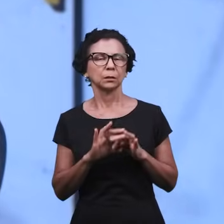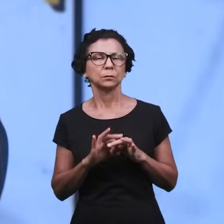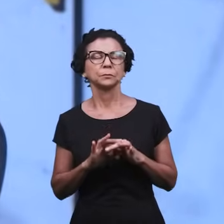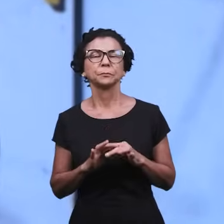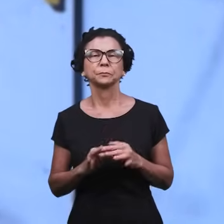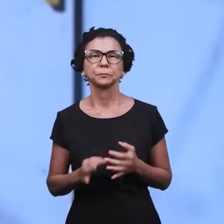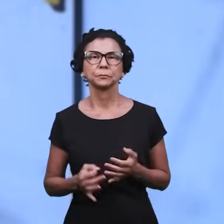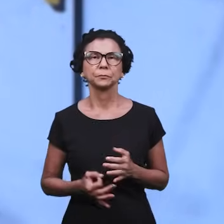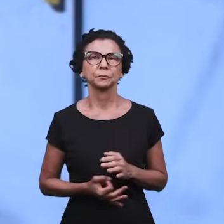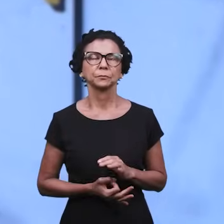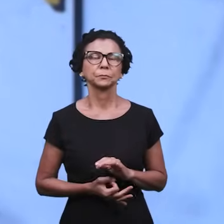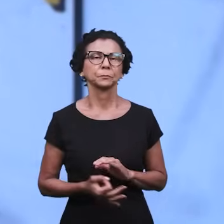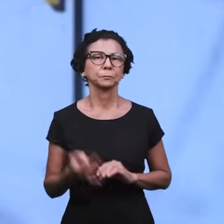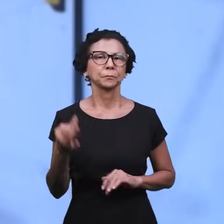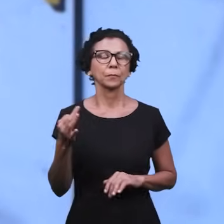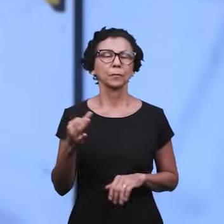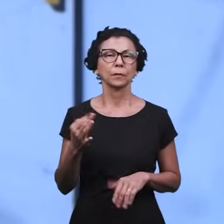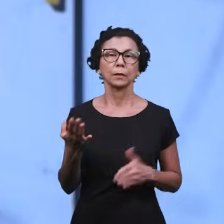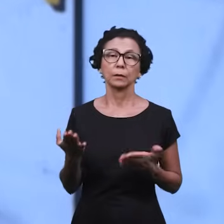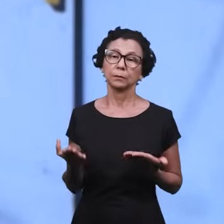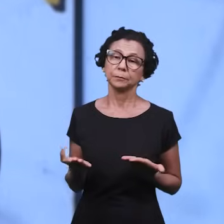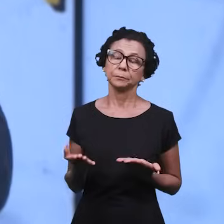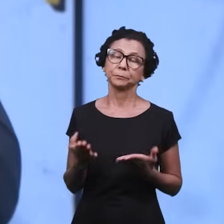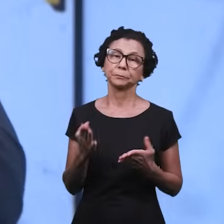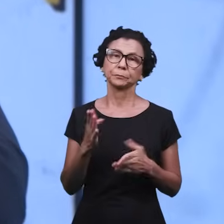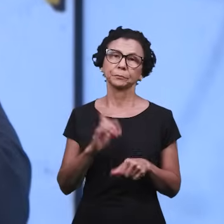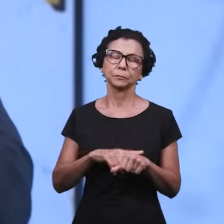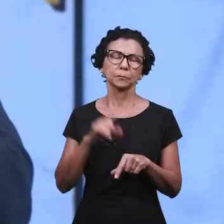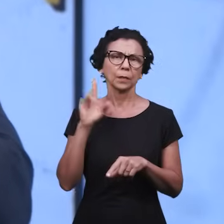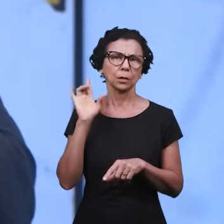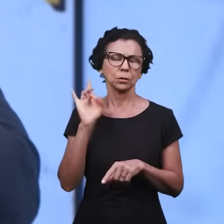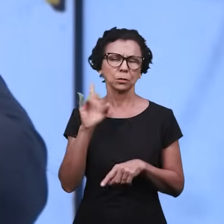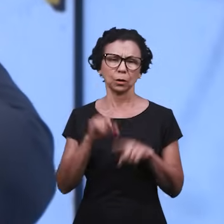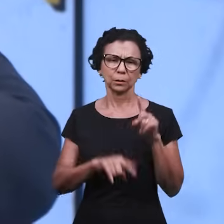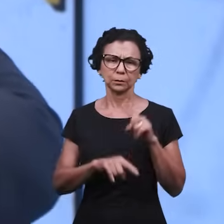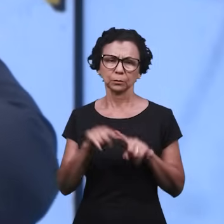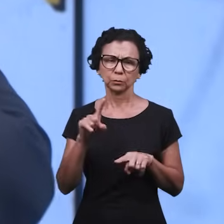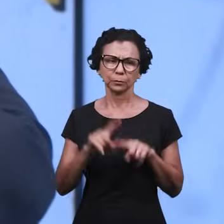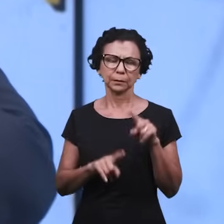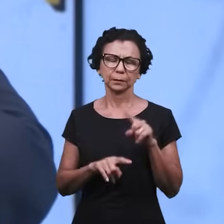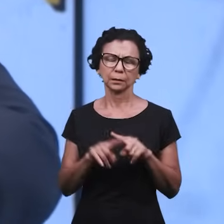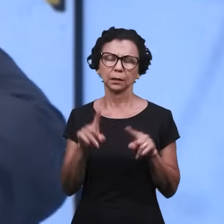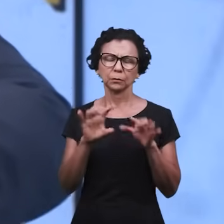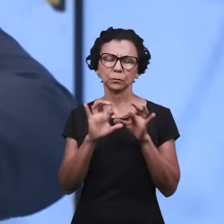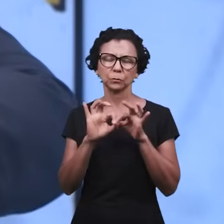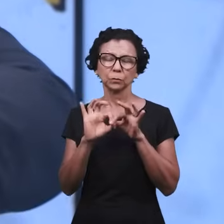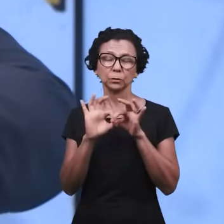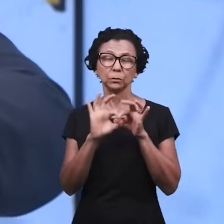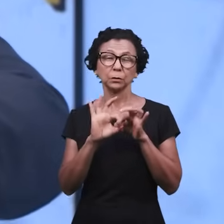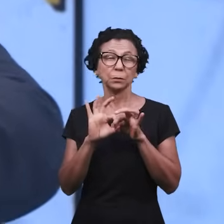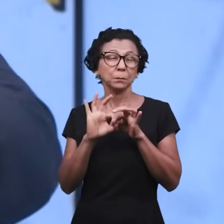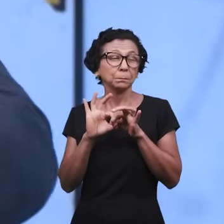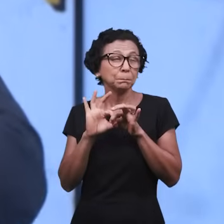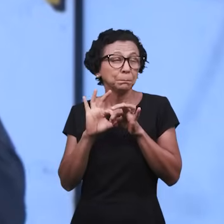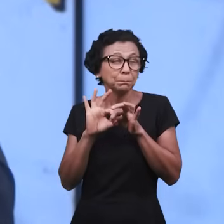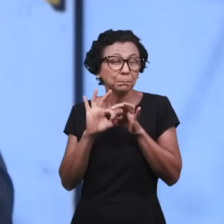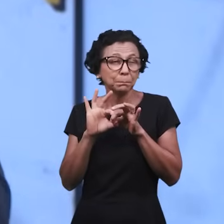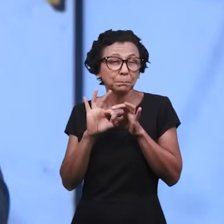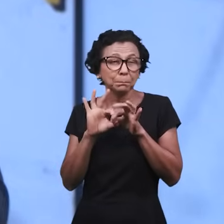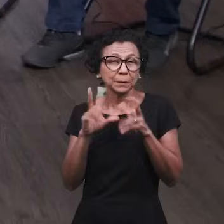mas quando chegava o instrumental que nós acompanhamos aqui, a gente vê realmente que o instrumental ele faz a gente entrar numa